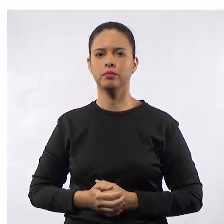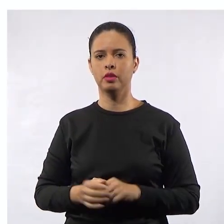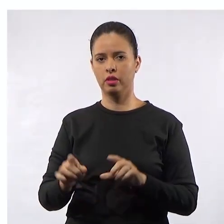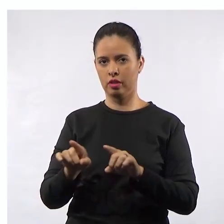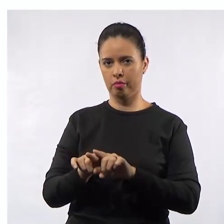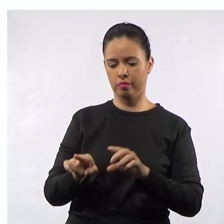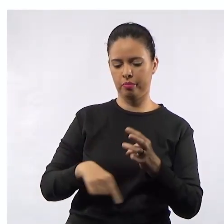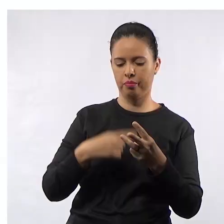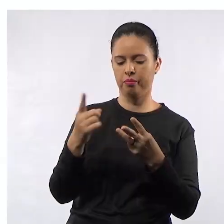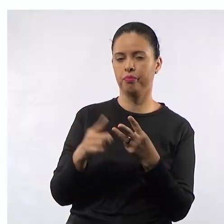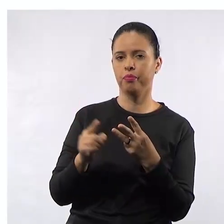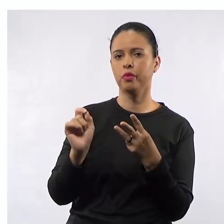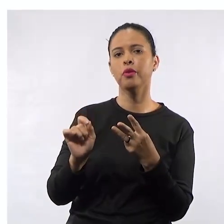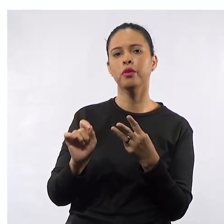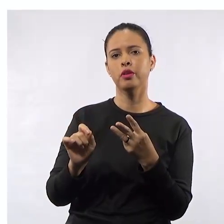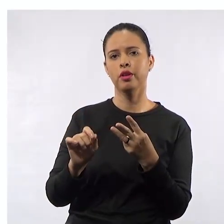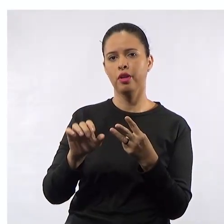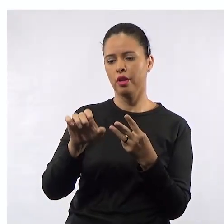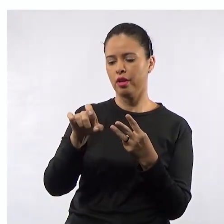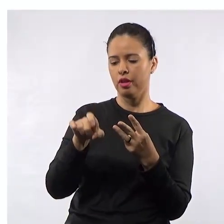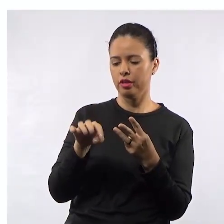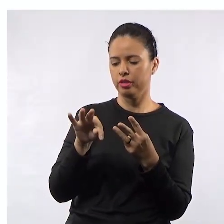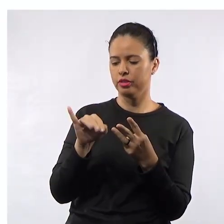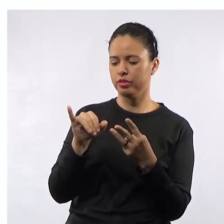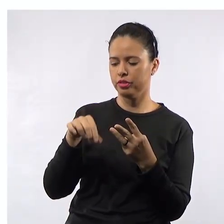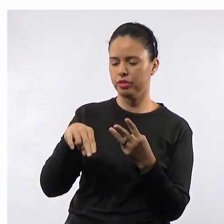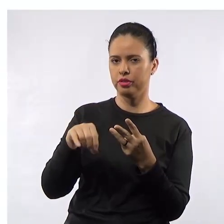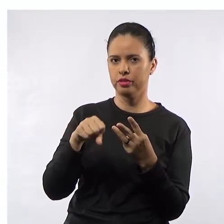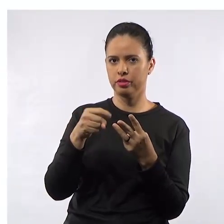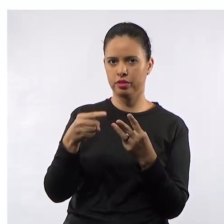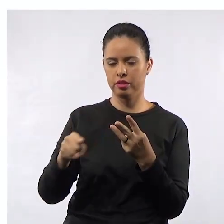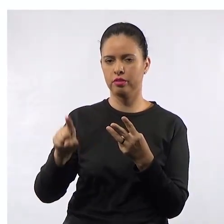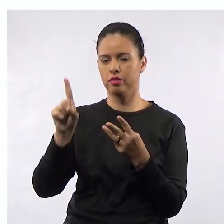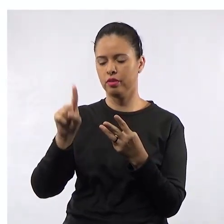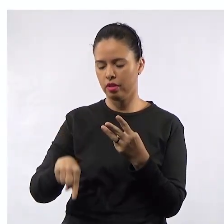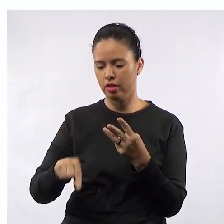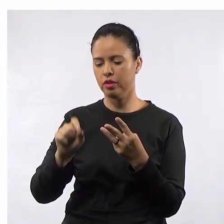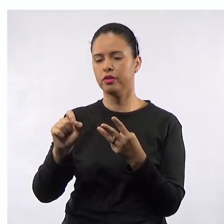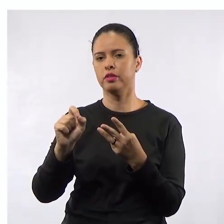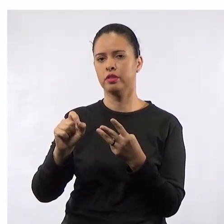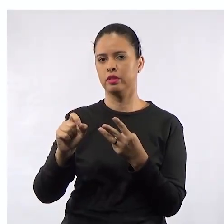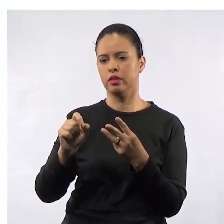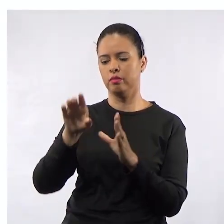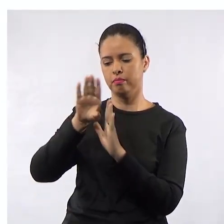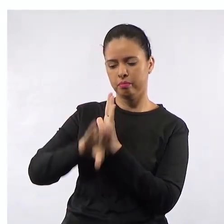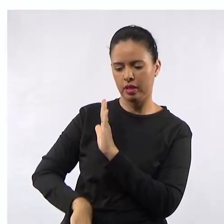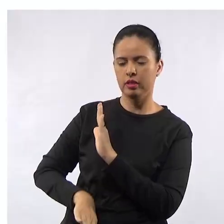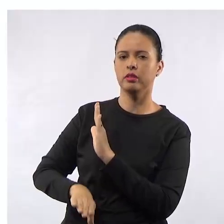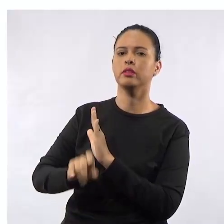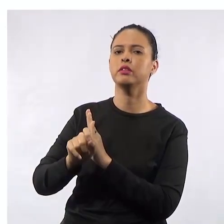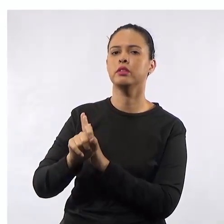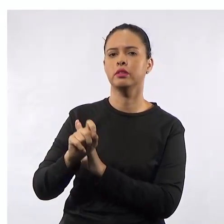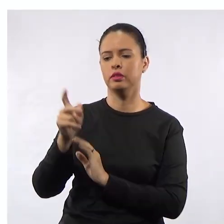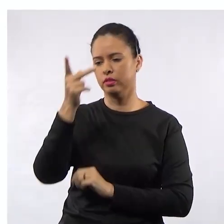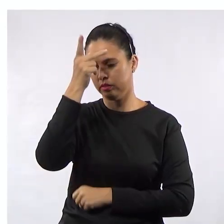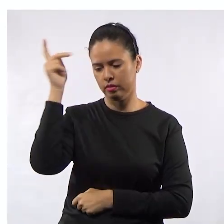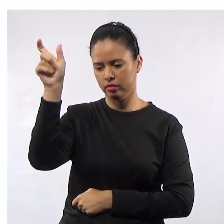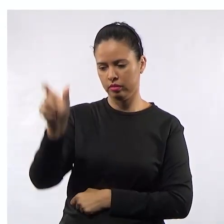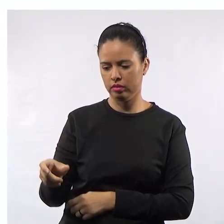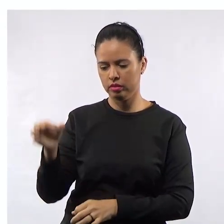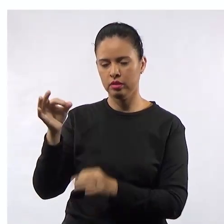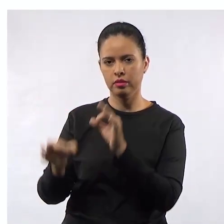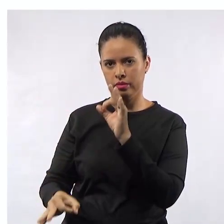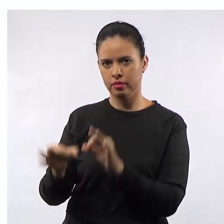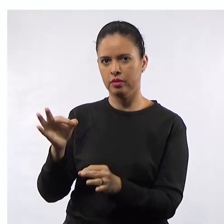né e na extinção que vai ser de fato o momento que representa a baixa da personalidade onde vai ocorrer inclusive o